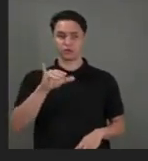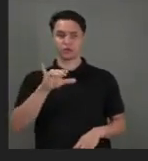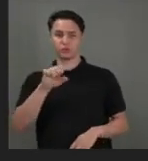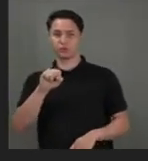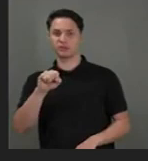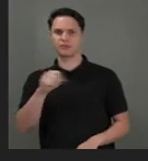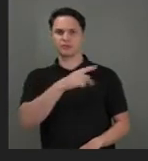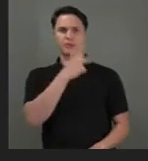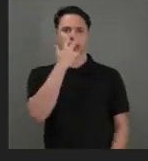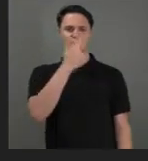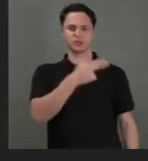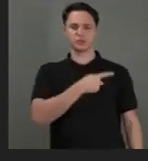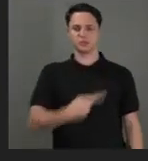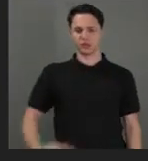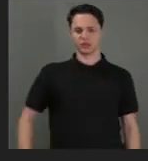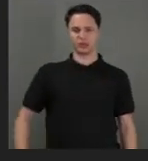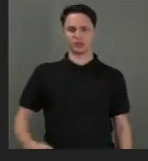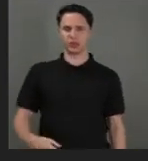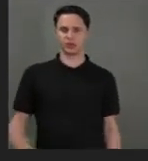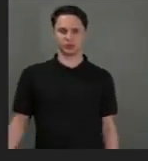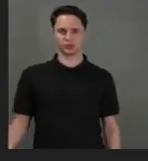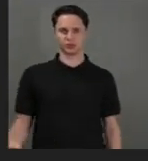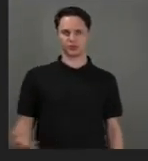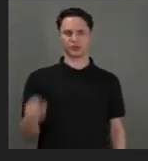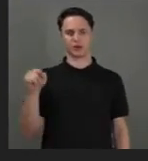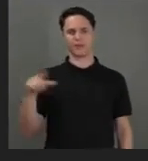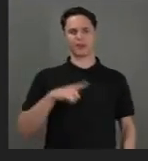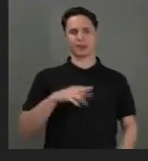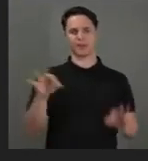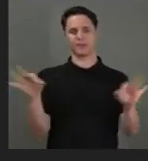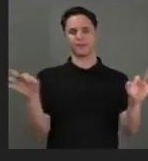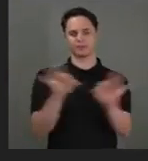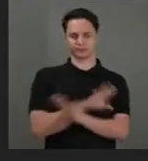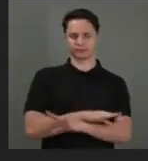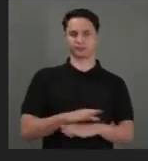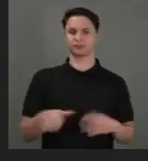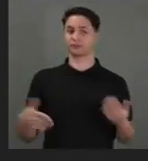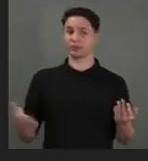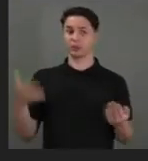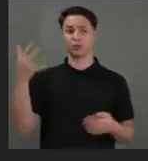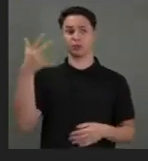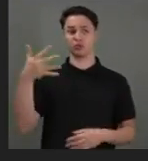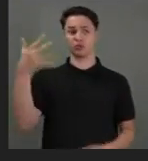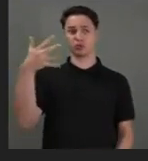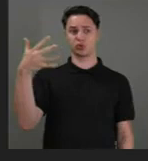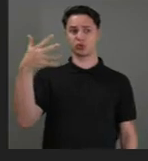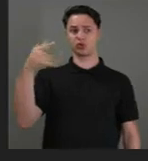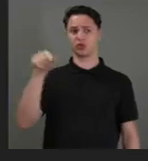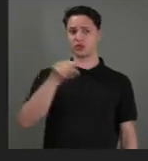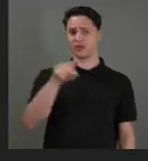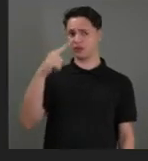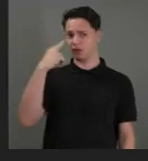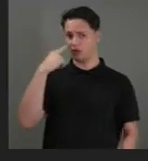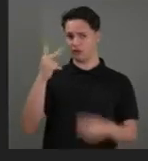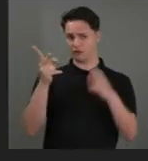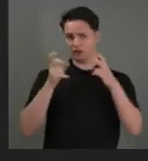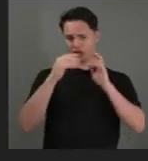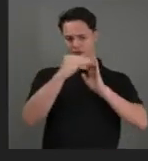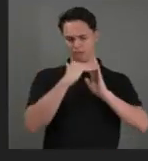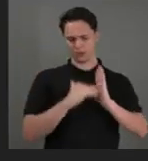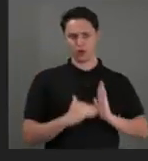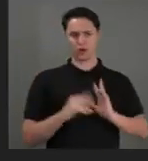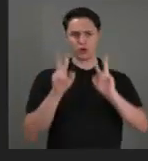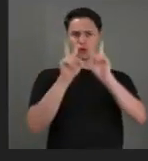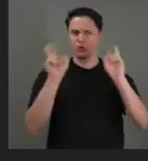um presidente de república, né? Que ele estava preparado, inclusive, para isso. E o discurso, você vê, o discurso das pautas sobre